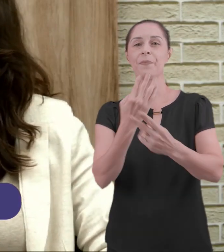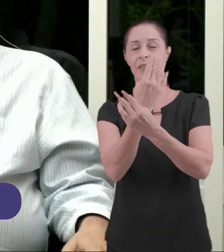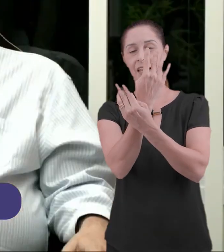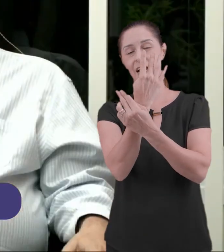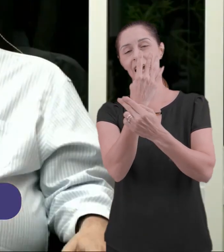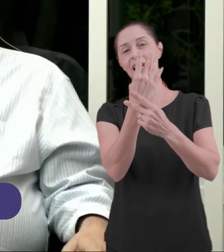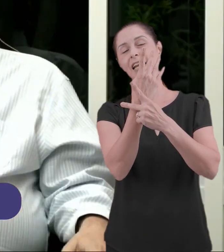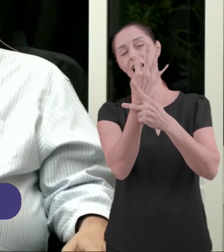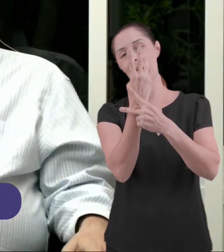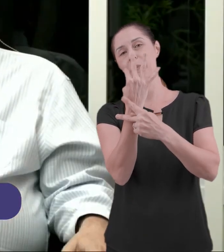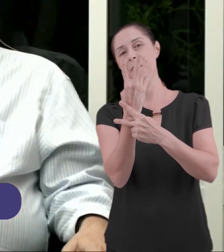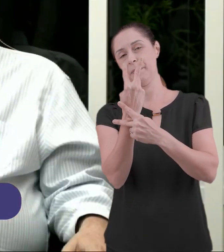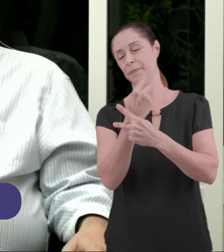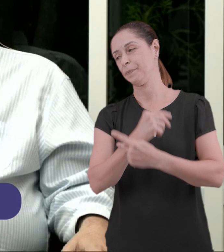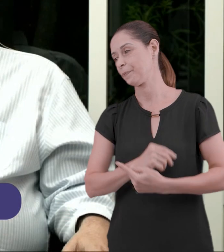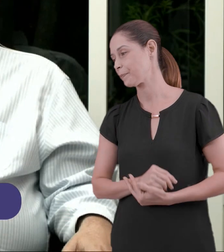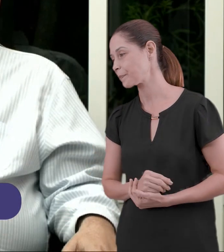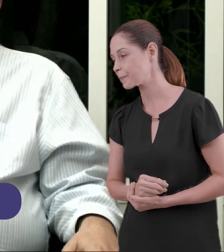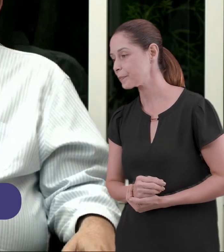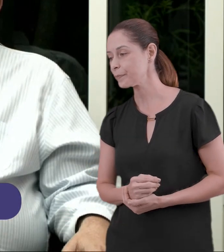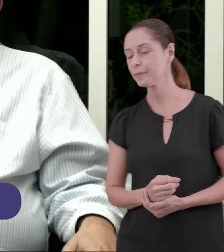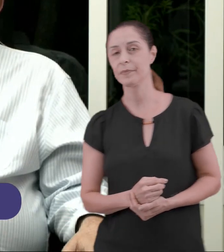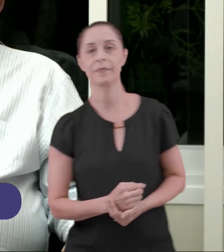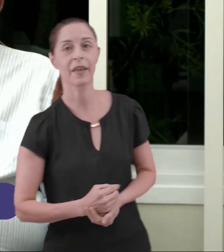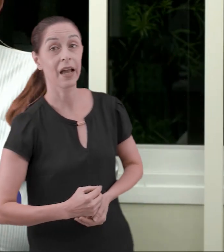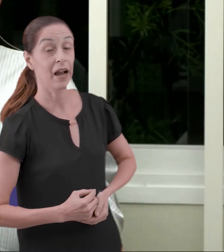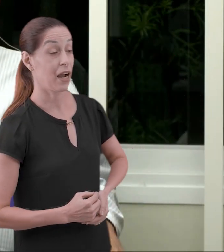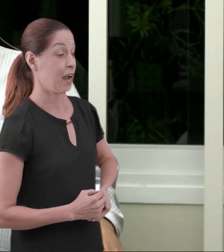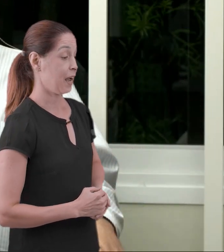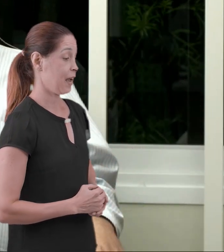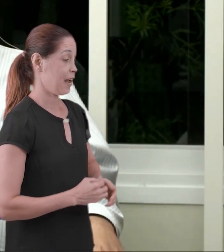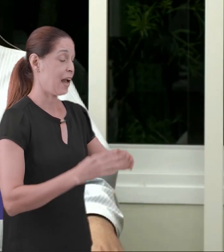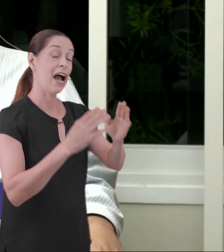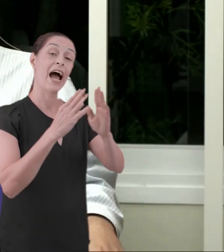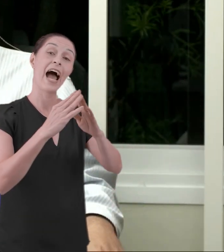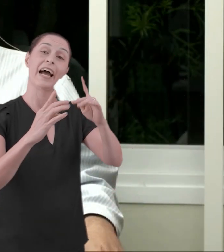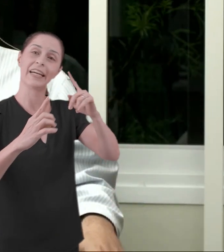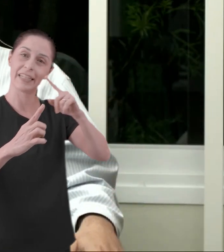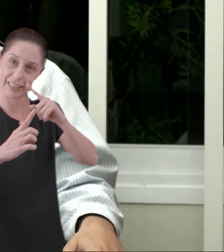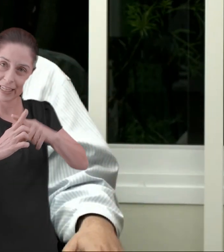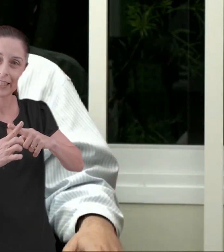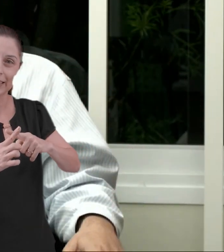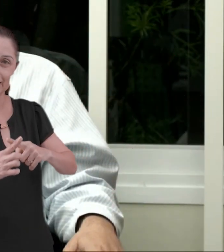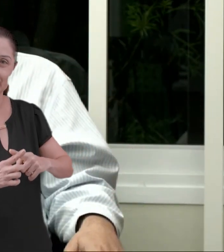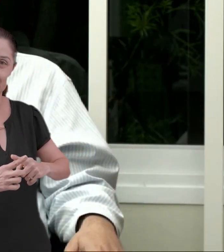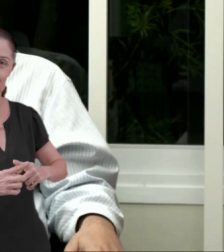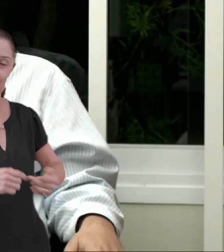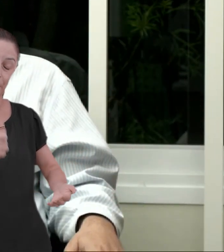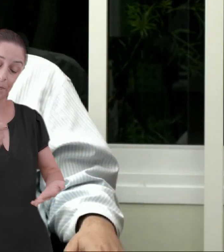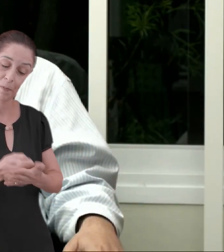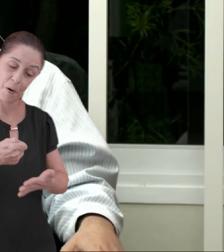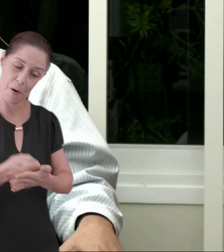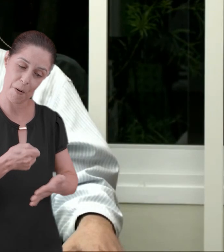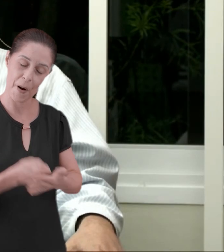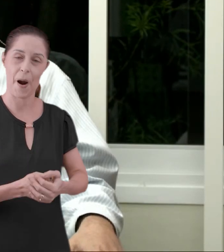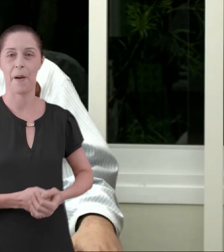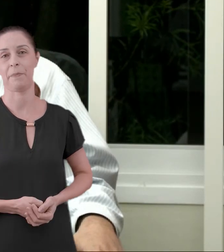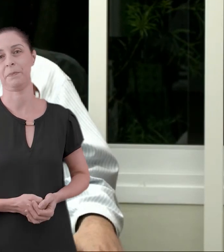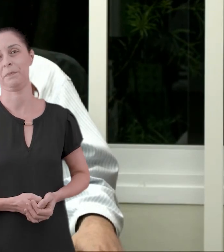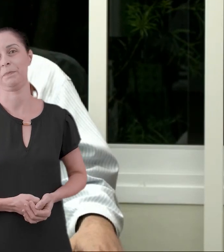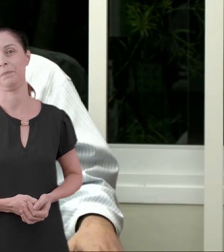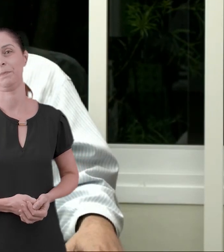Bem, eu digo o seguinte, né? A igreja, ela tem por obrigação, né, por dever